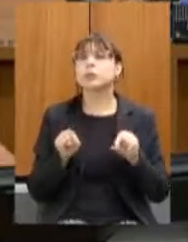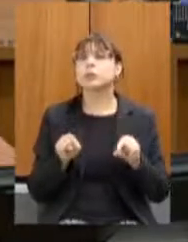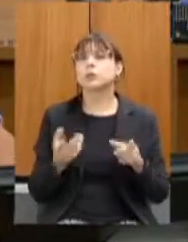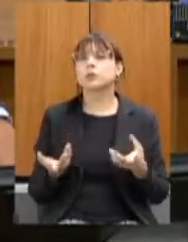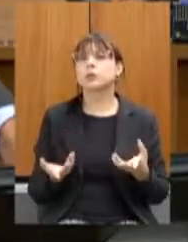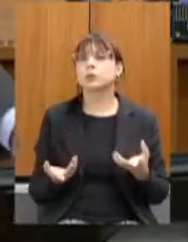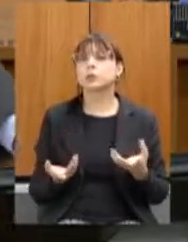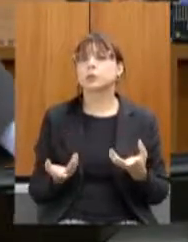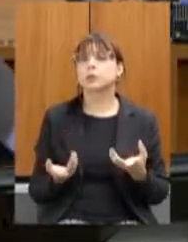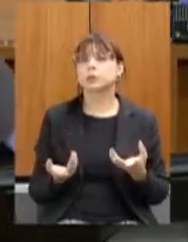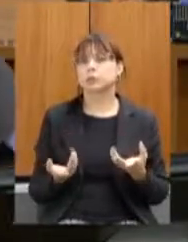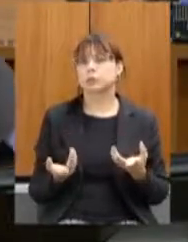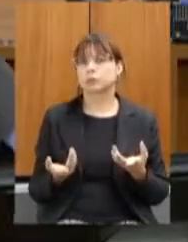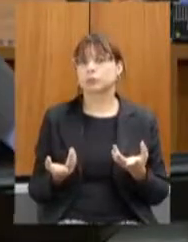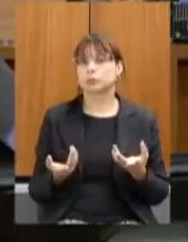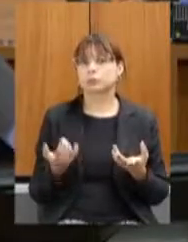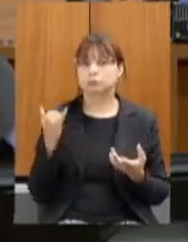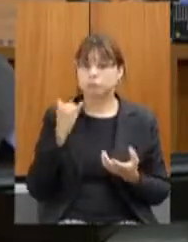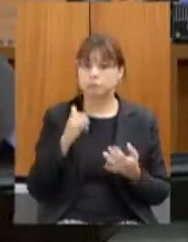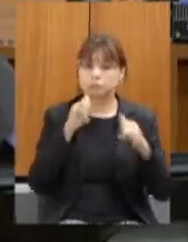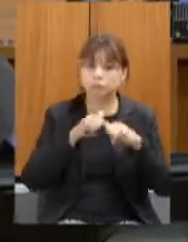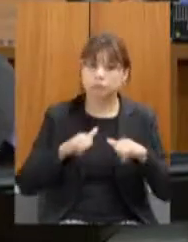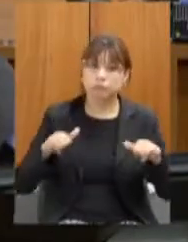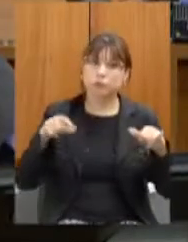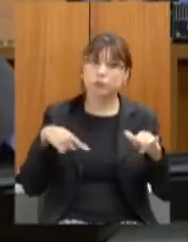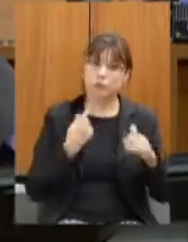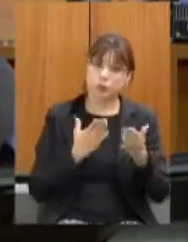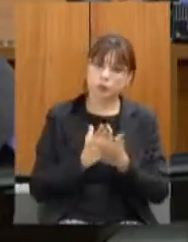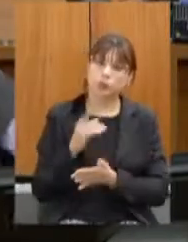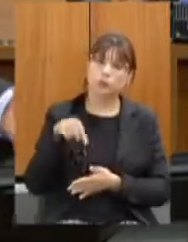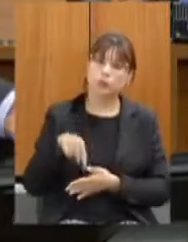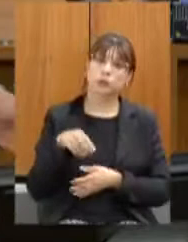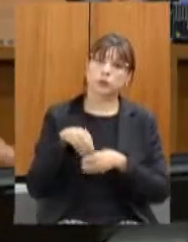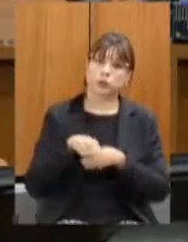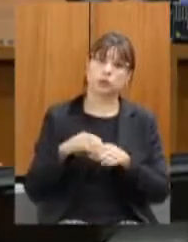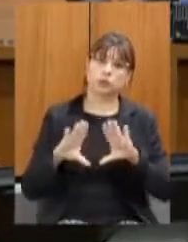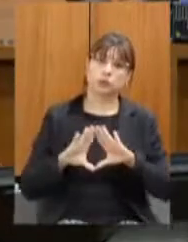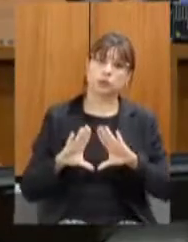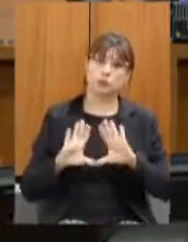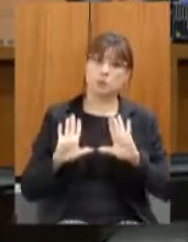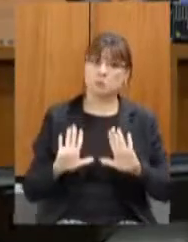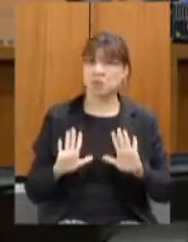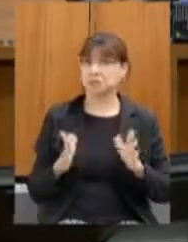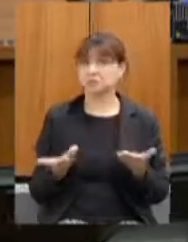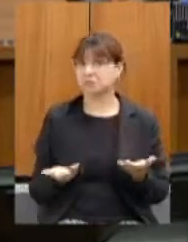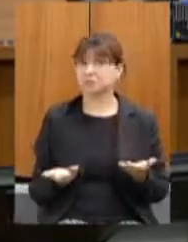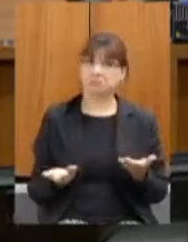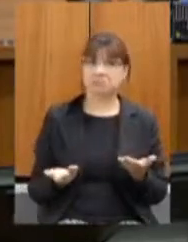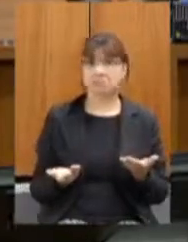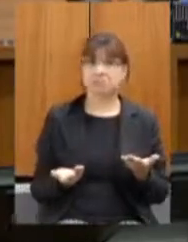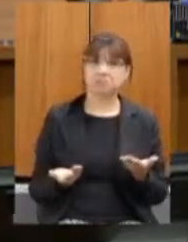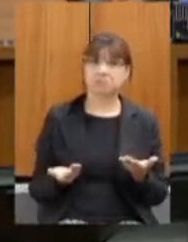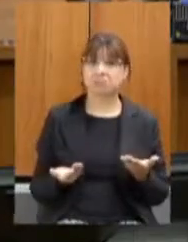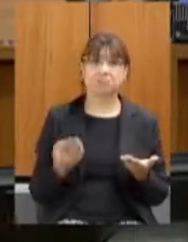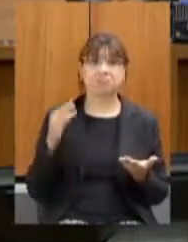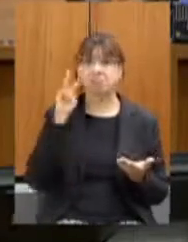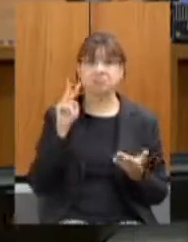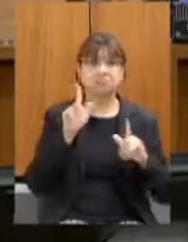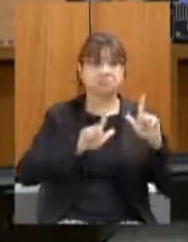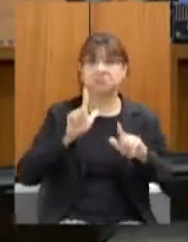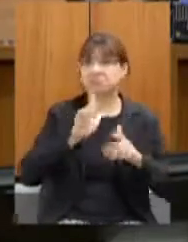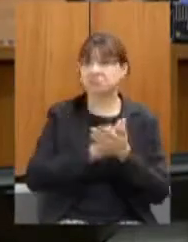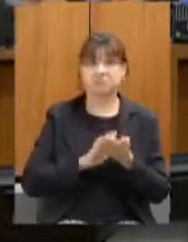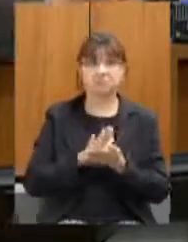a esta campanha as aprovamos aqui na casa também infelizmente nós não vimos na TV